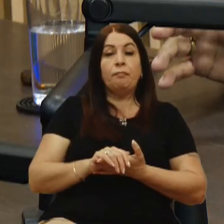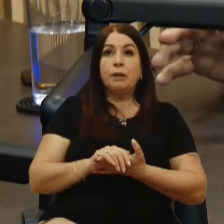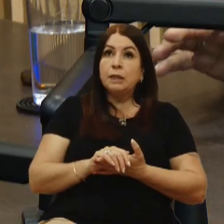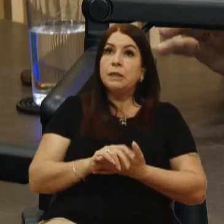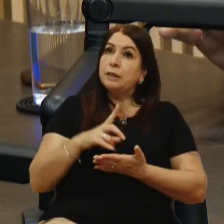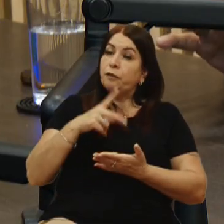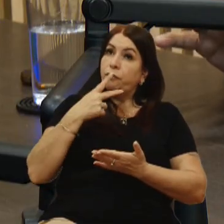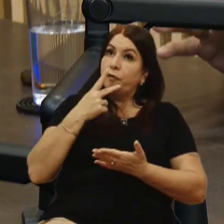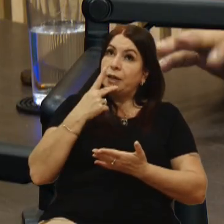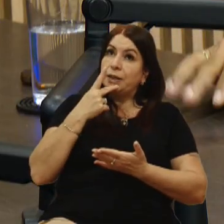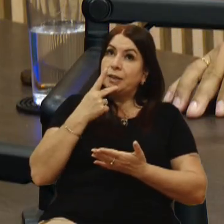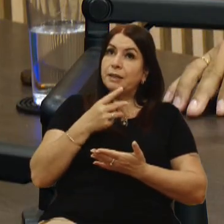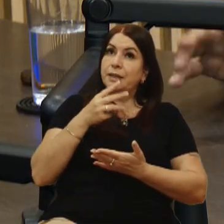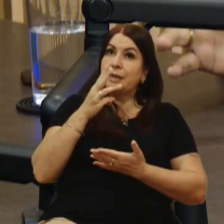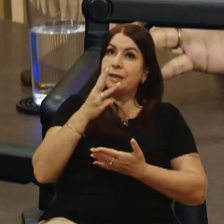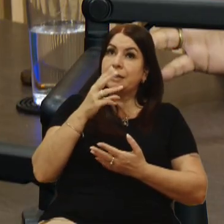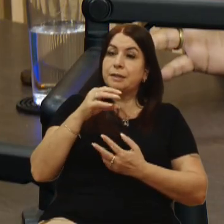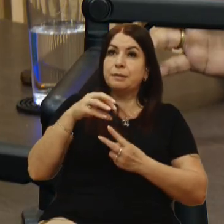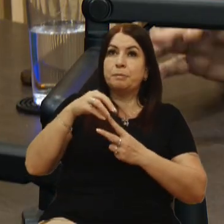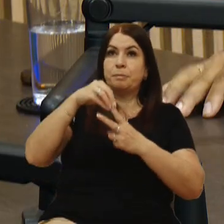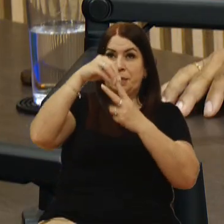está falando aqui de 3 principais